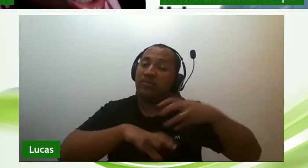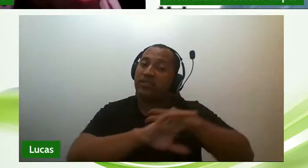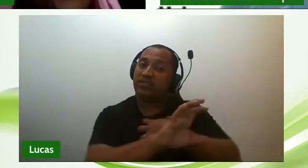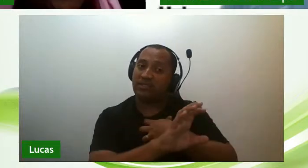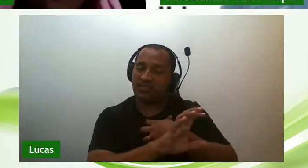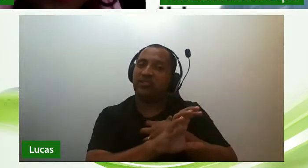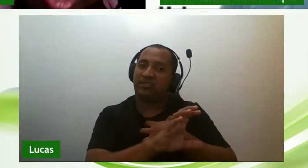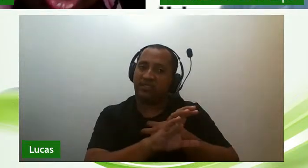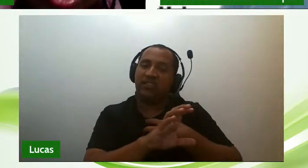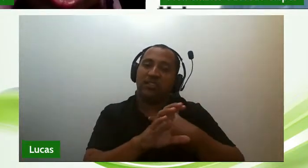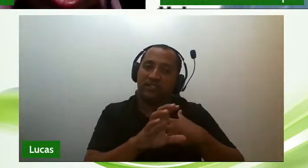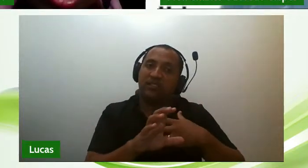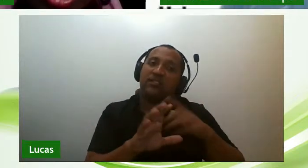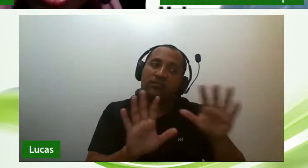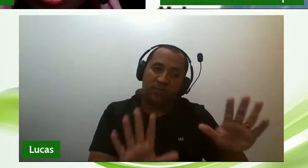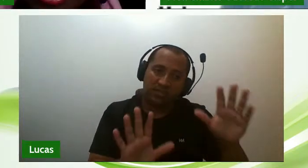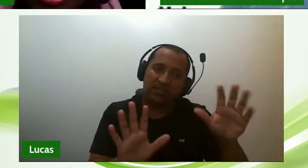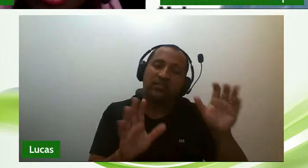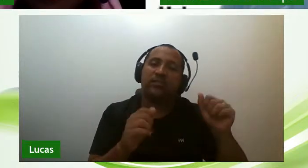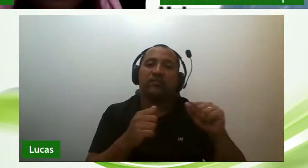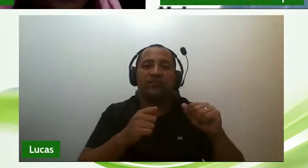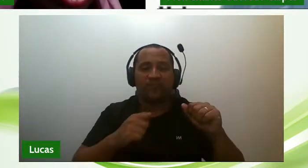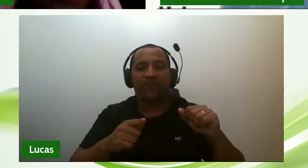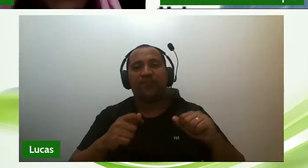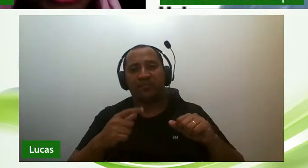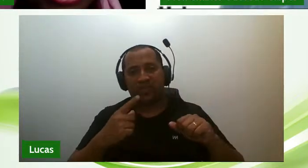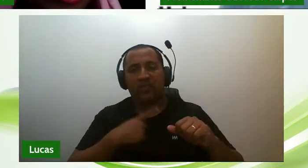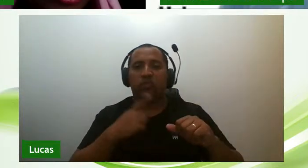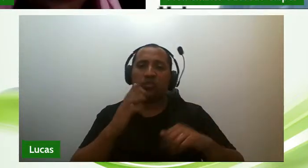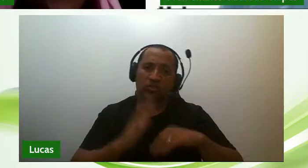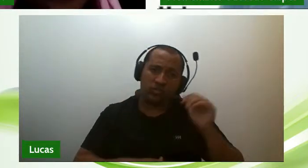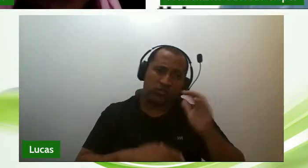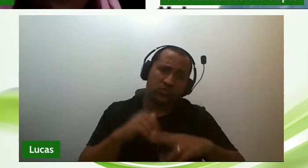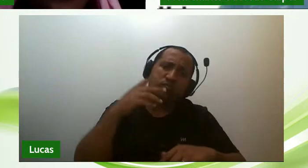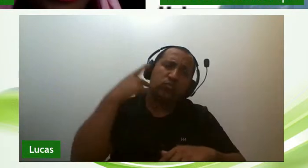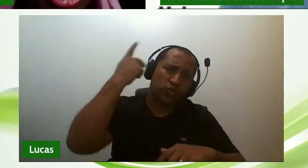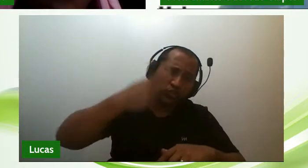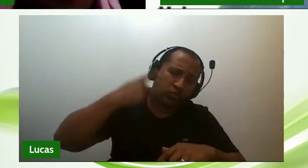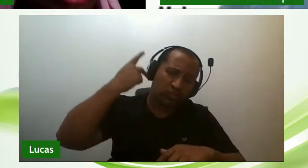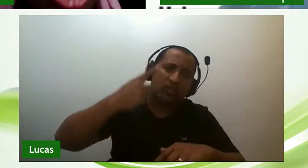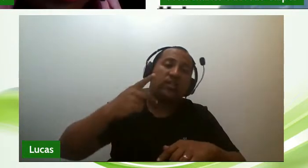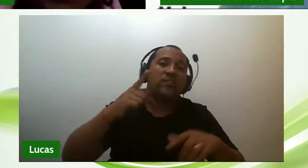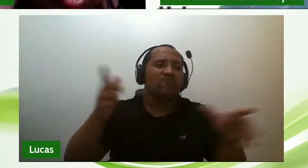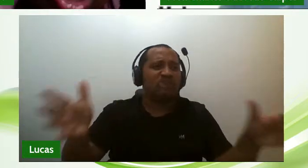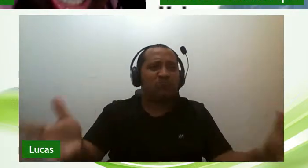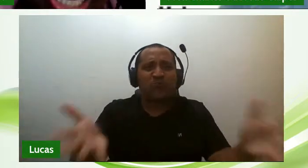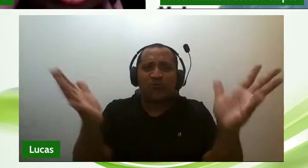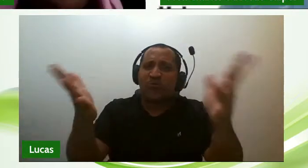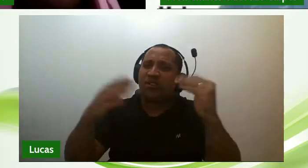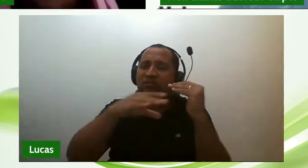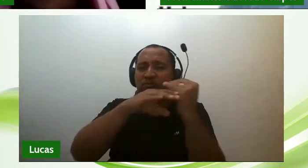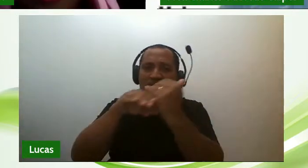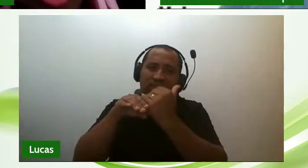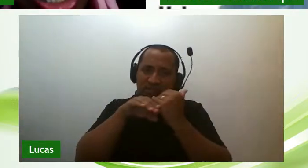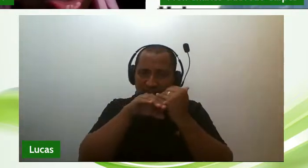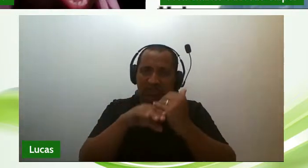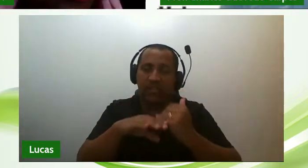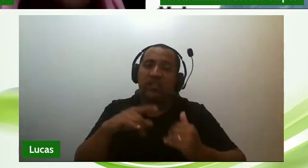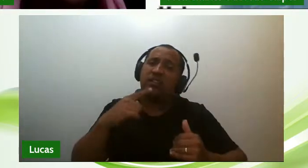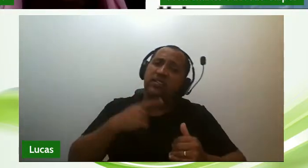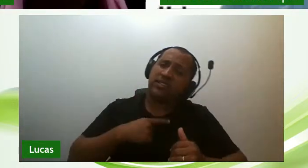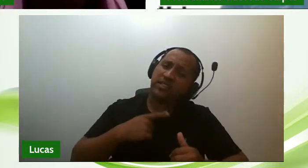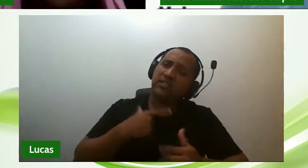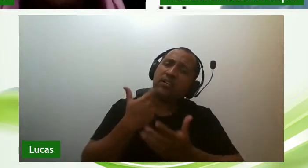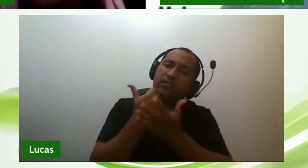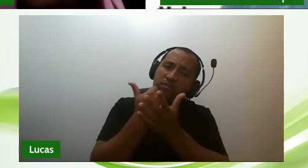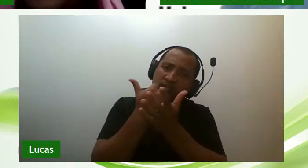mas promovendo construção de políticas que promovam o quê? A igualdade de oportunidades. Aí vem as